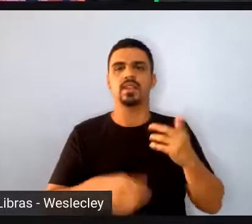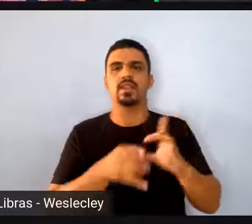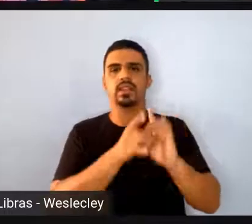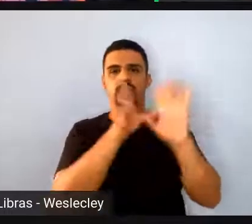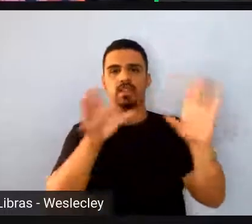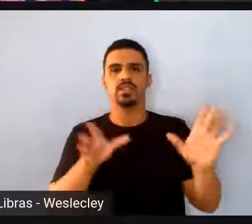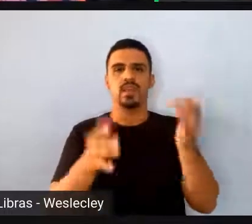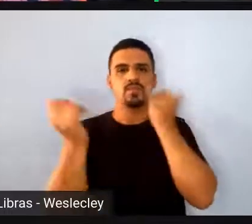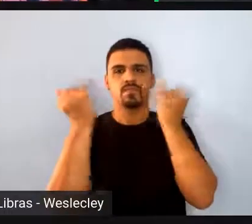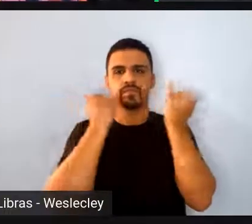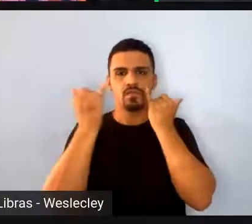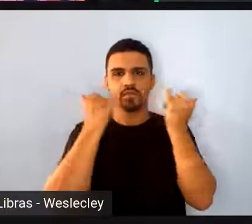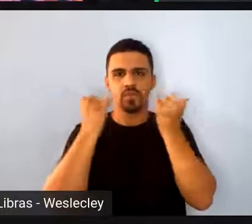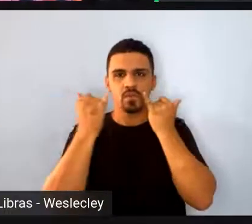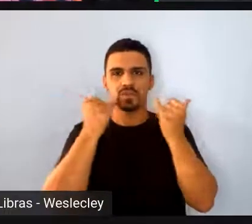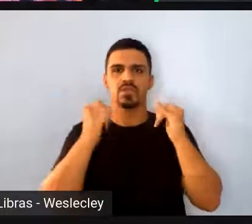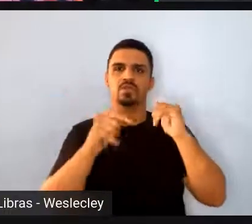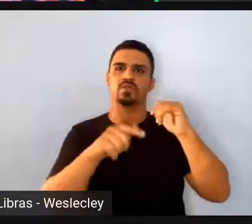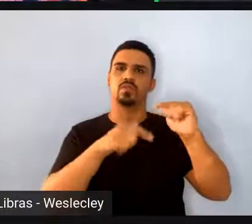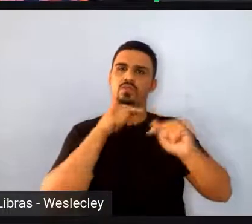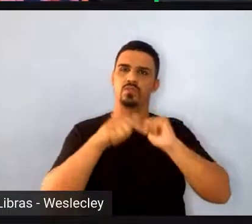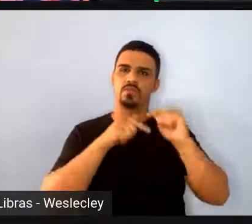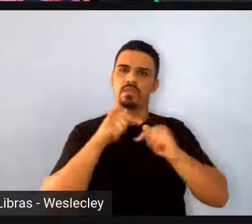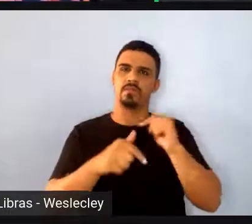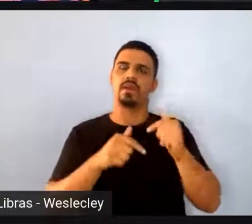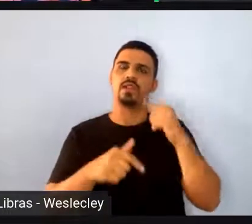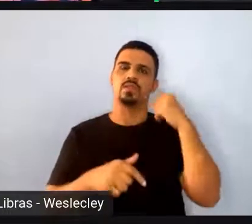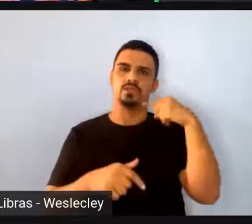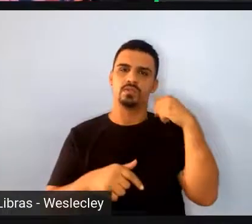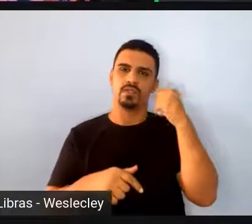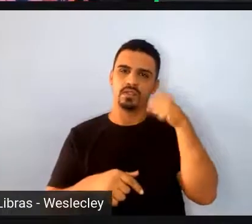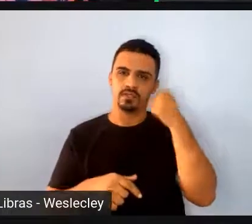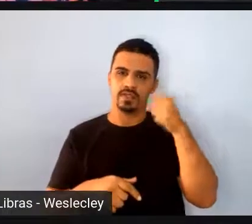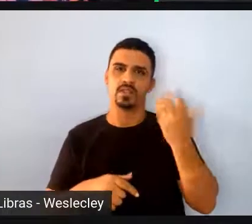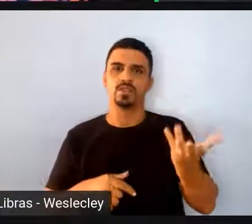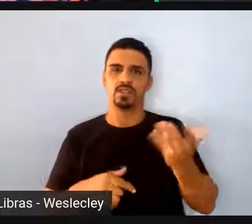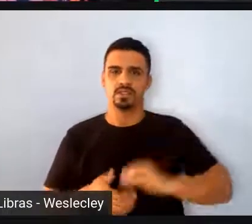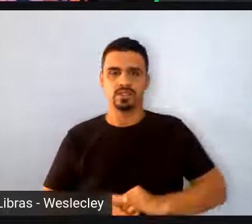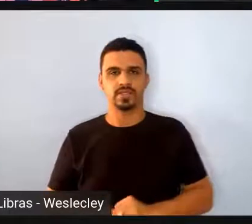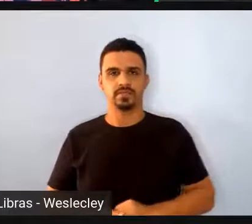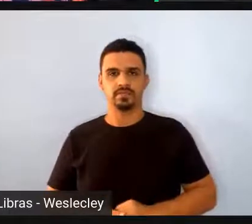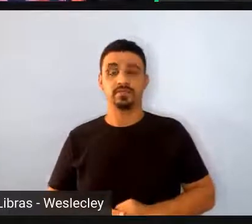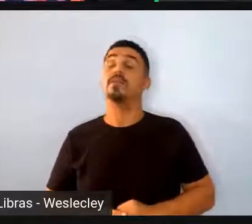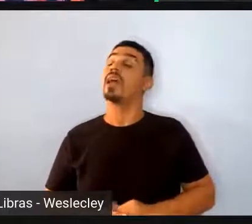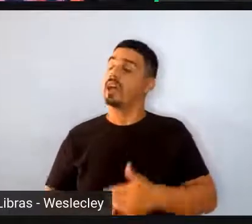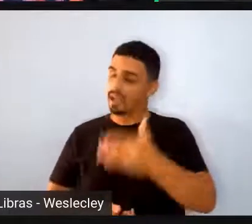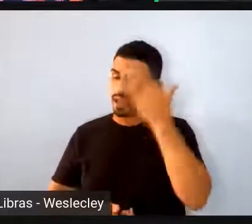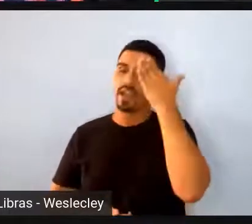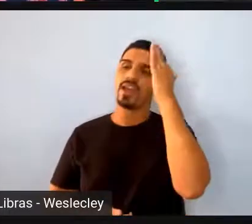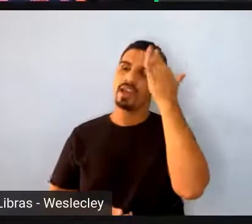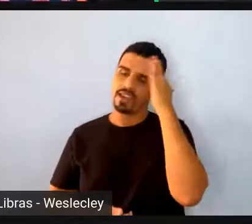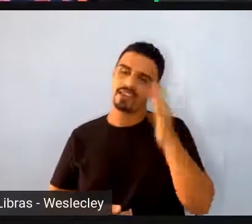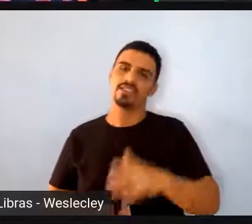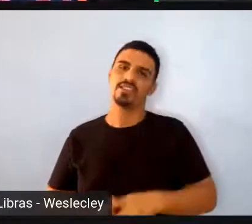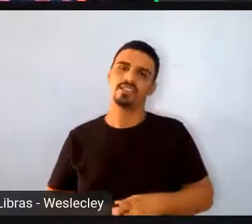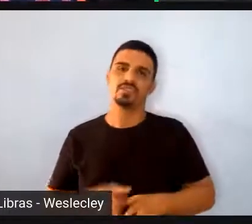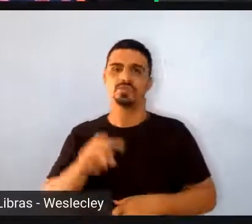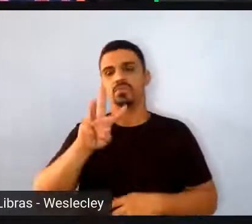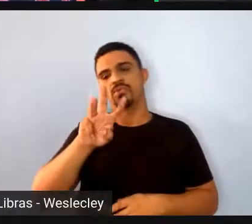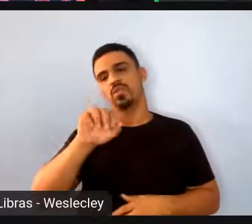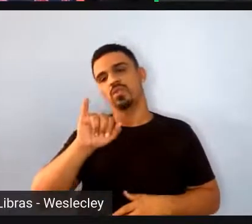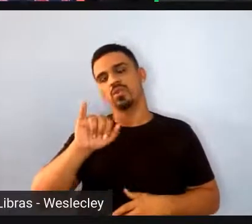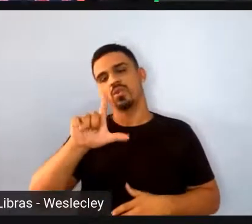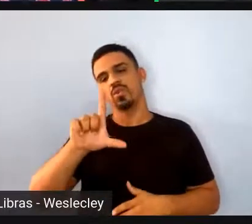informações sobre essa atuação parlamentar. Entendi. Então, Wilson, eu não